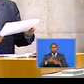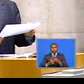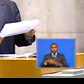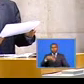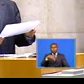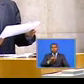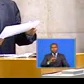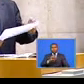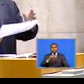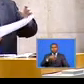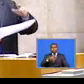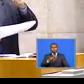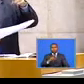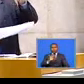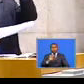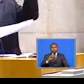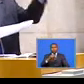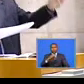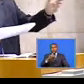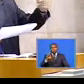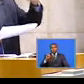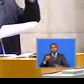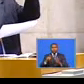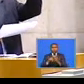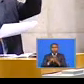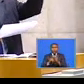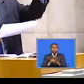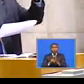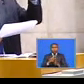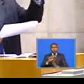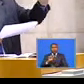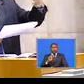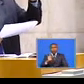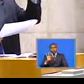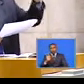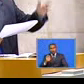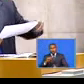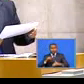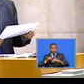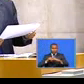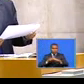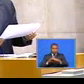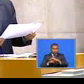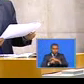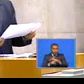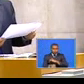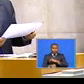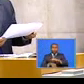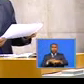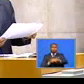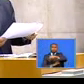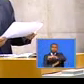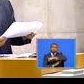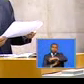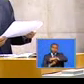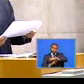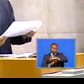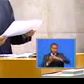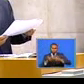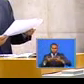obras de arte. Obras de arte do ponto de vista da engenharia, como eu disse, túneis, viadutos e pontes. A